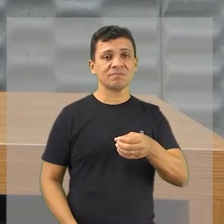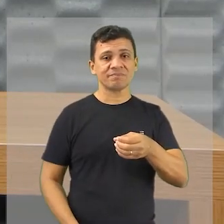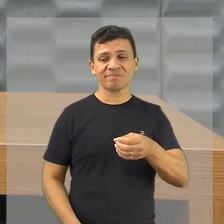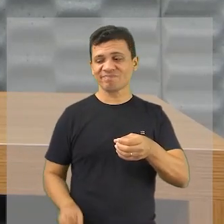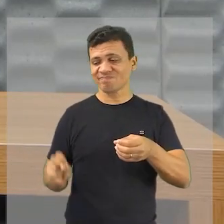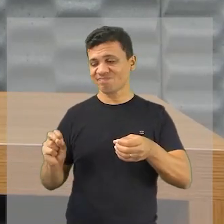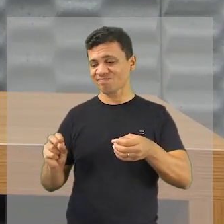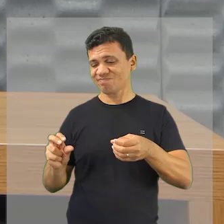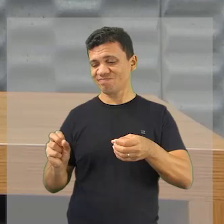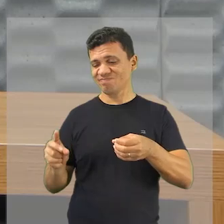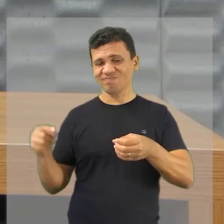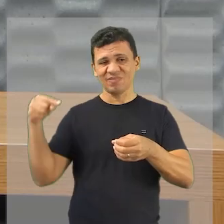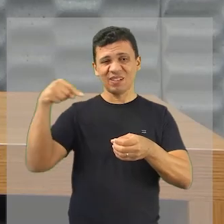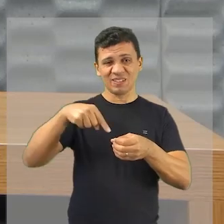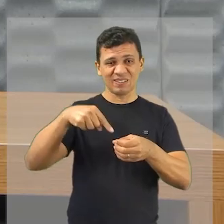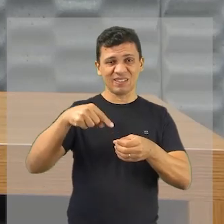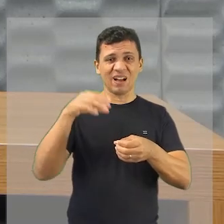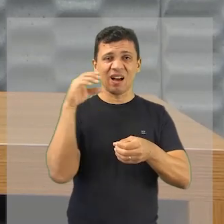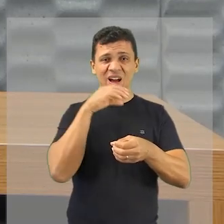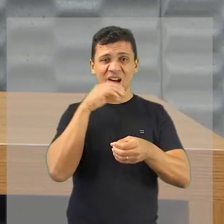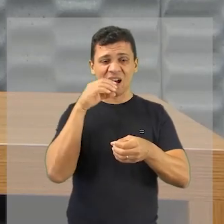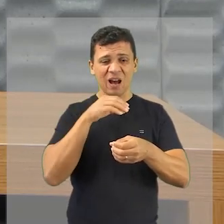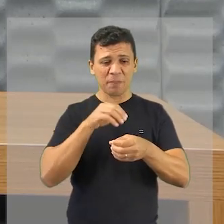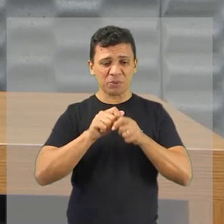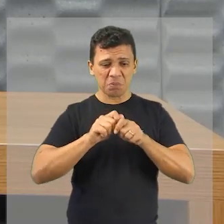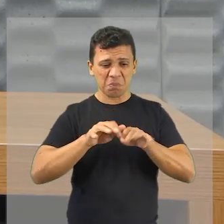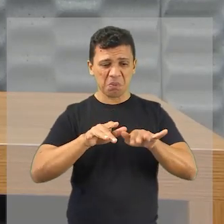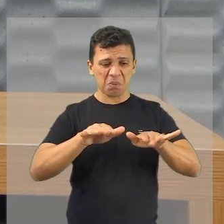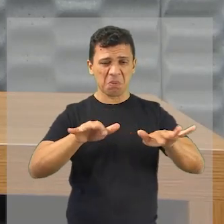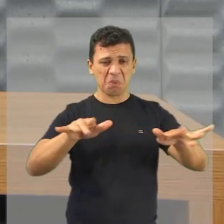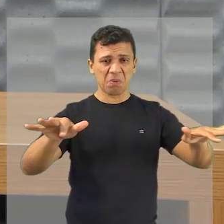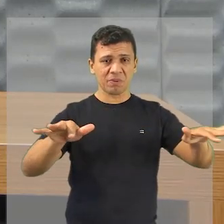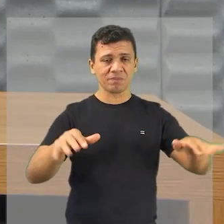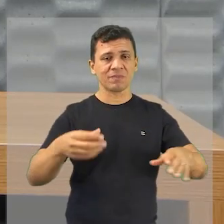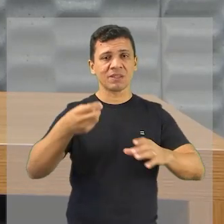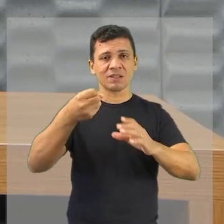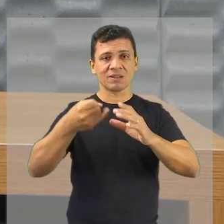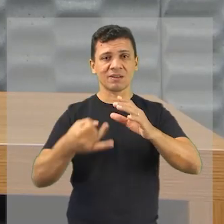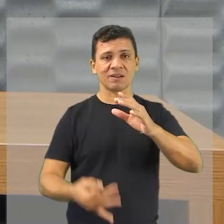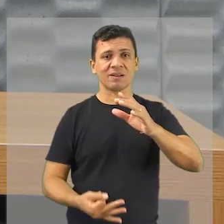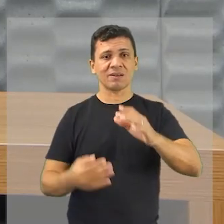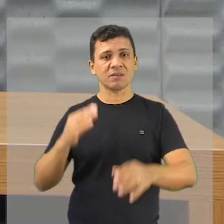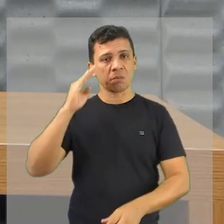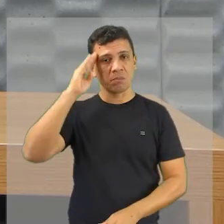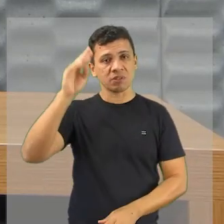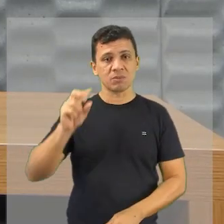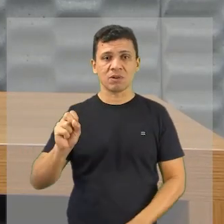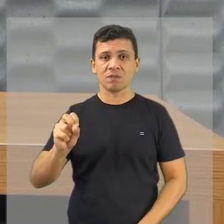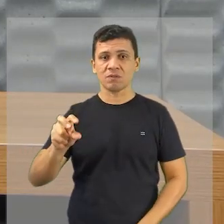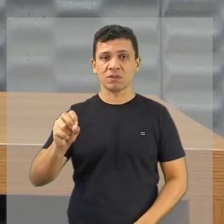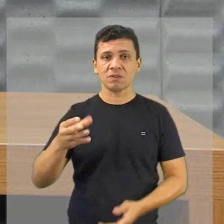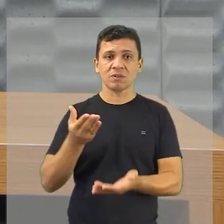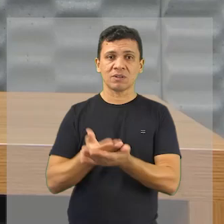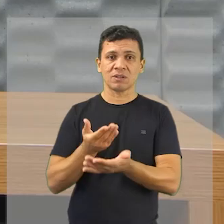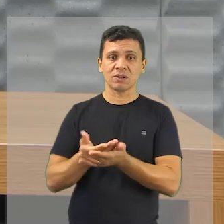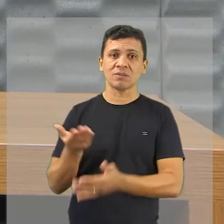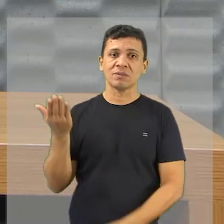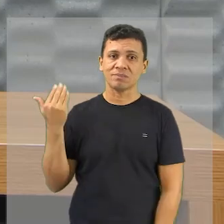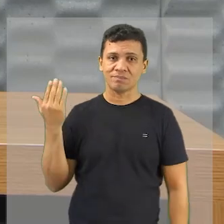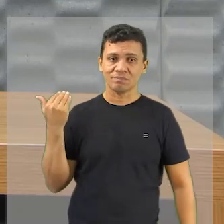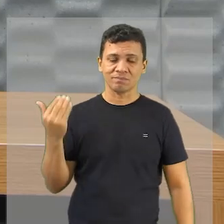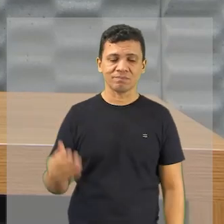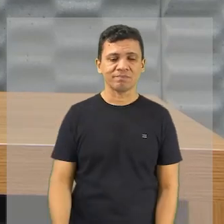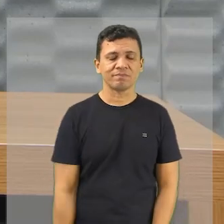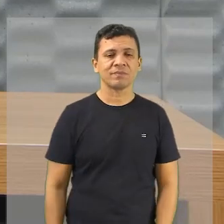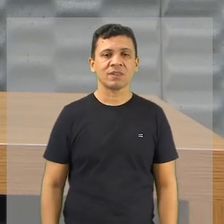hospedeira, então eles se reproduzem muito rápido. Essas são as principais características dos vírus que a gente viu na aula anterior. Mas